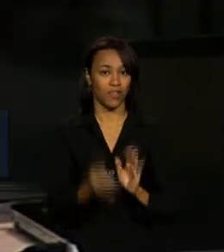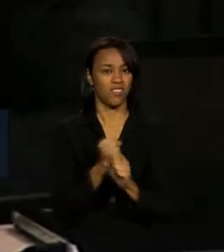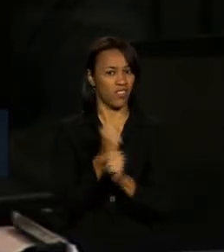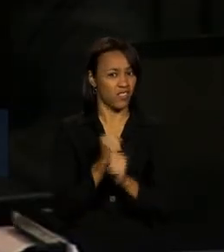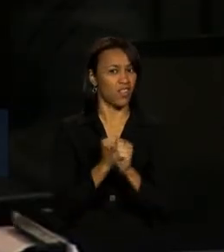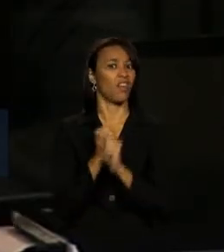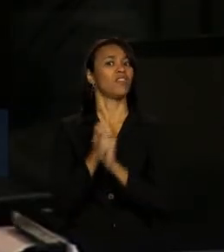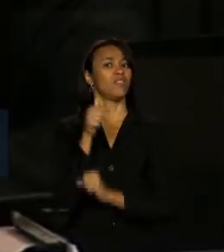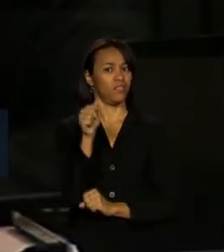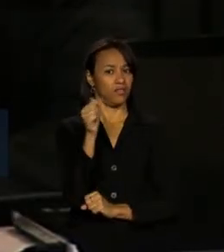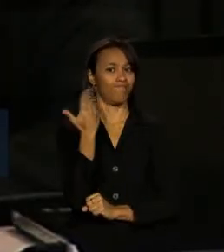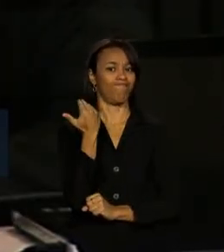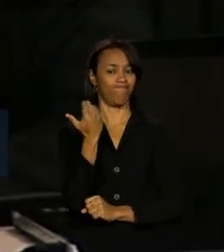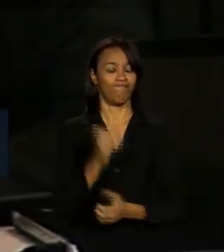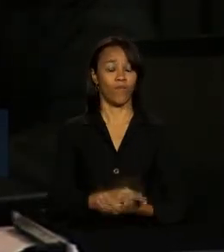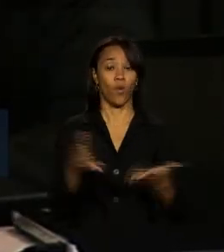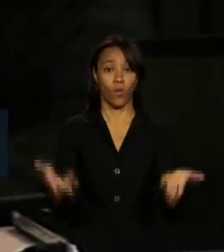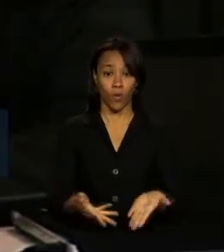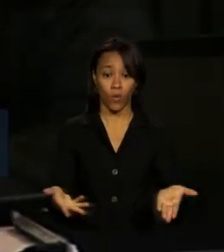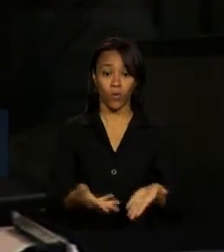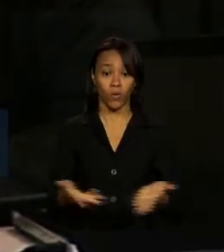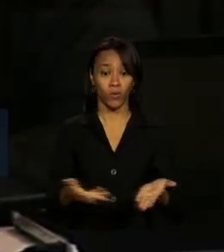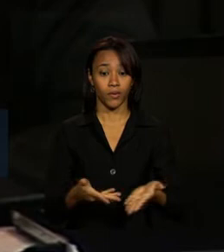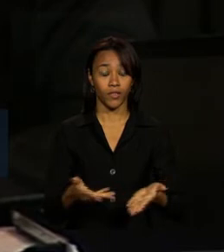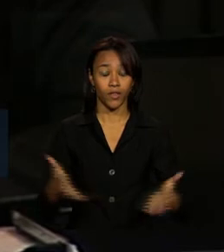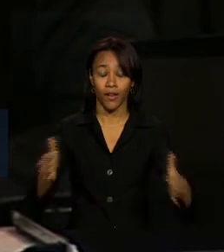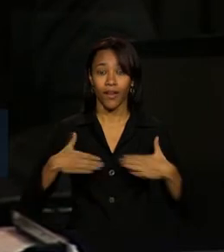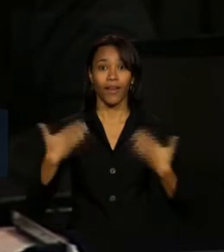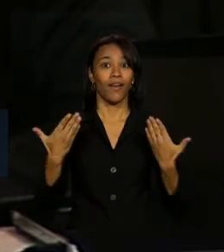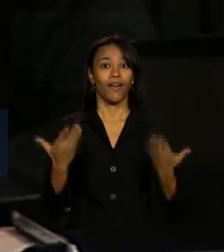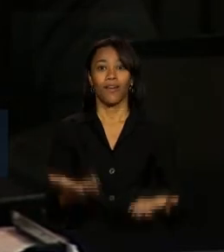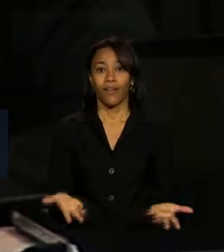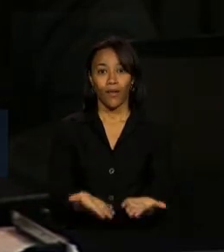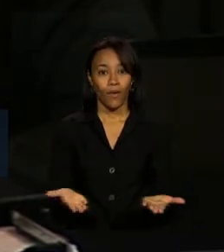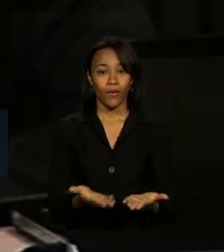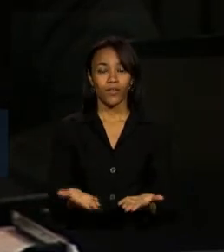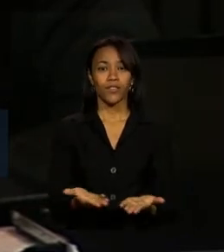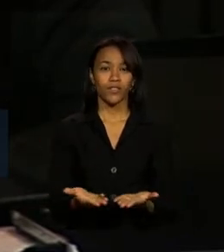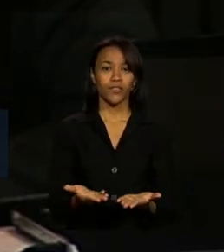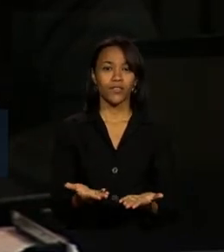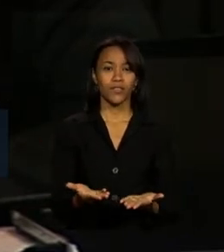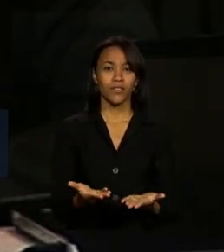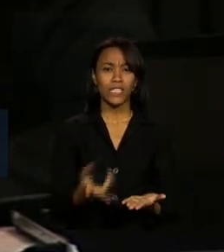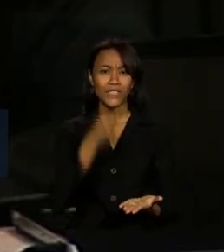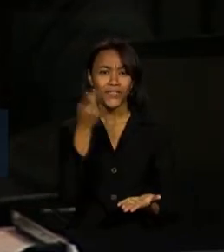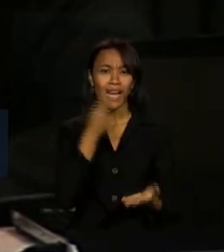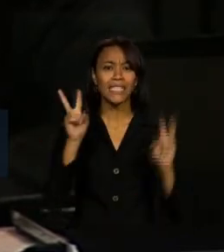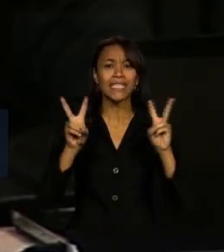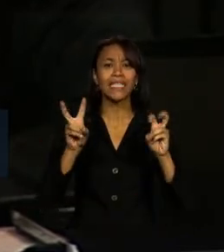atrás. So, hoje, uma surpresa para mim, de falar de esse tema